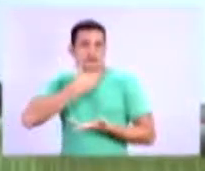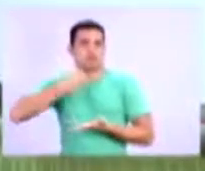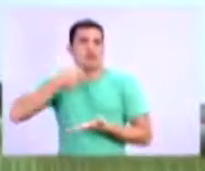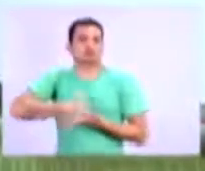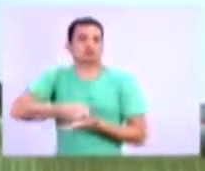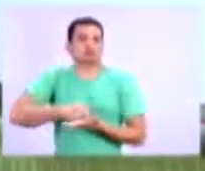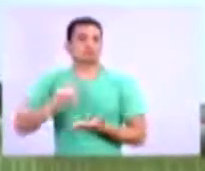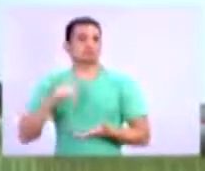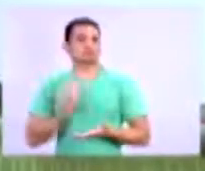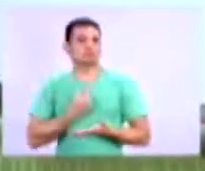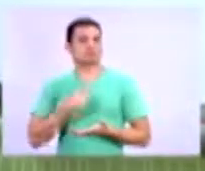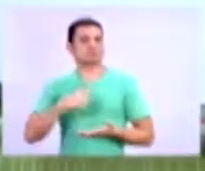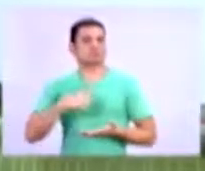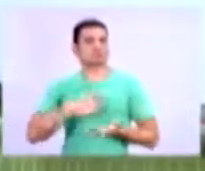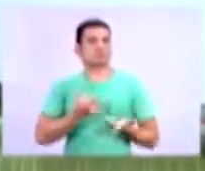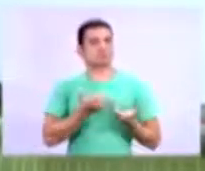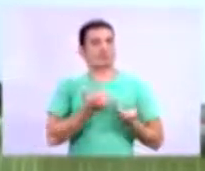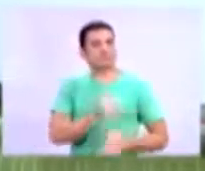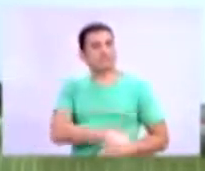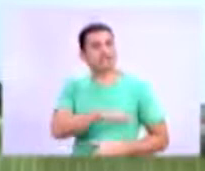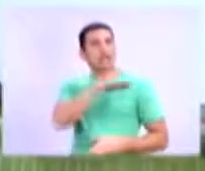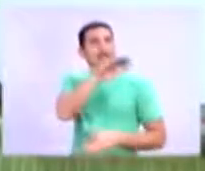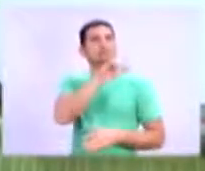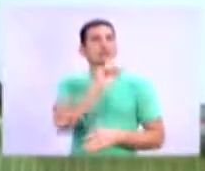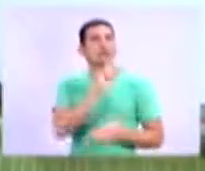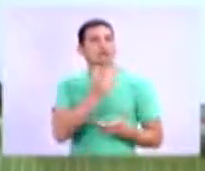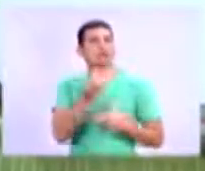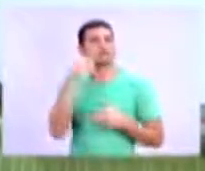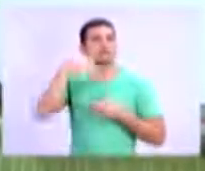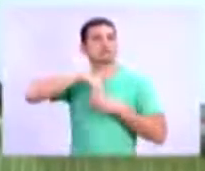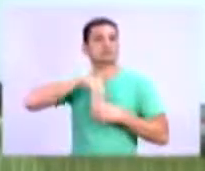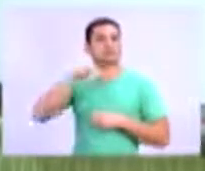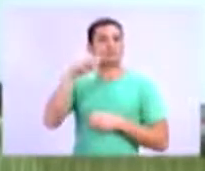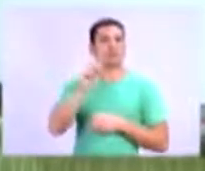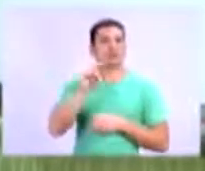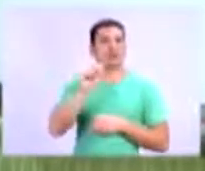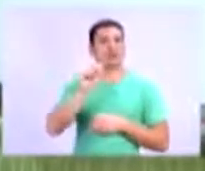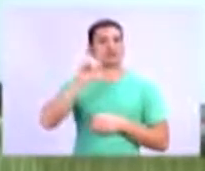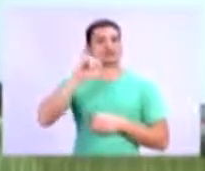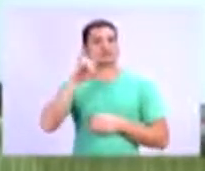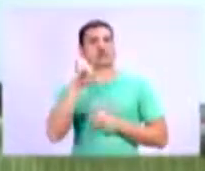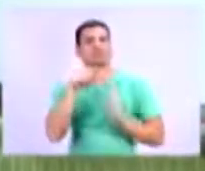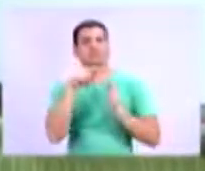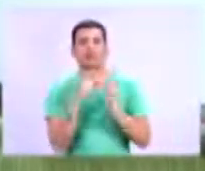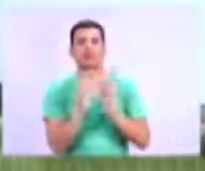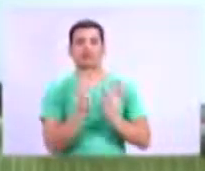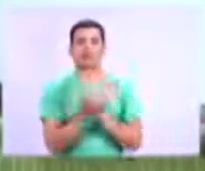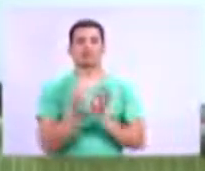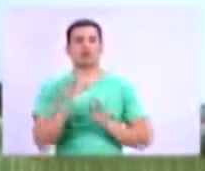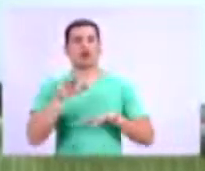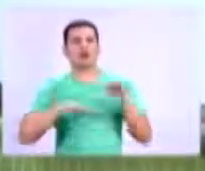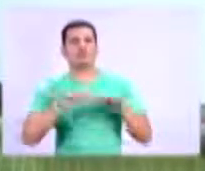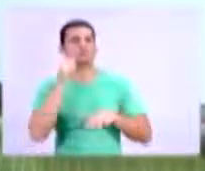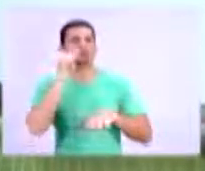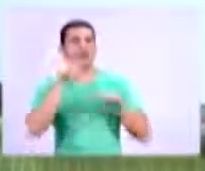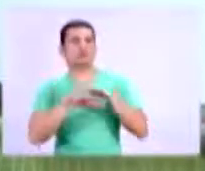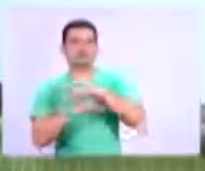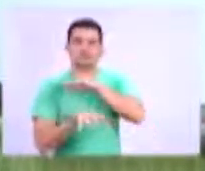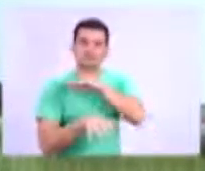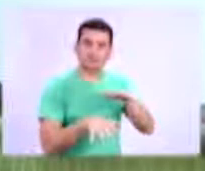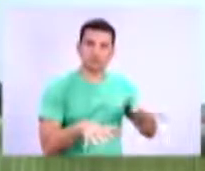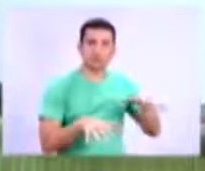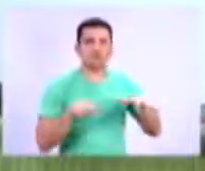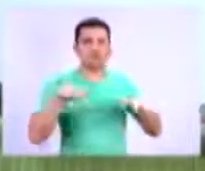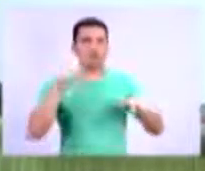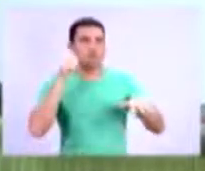criados, interiorizados em uma moralidade em que a mulher muitas vezes é excluída e o homem tem um